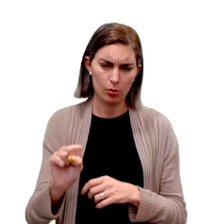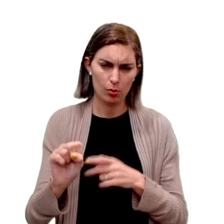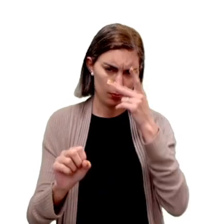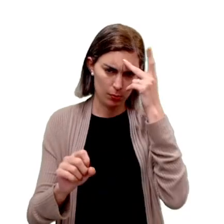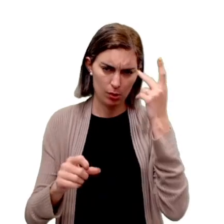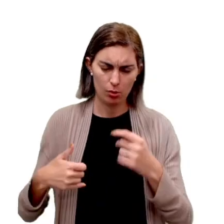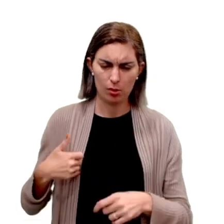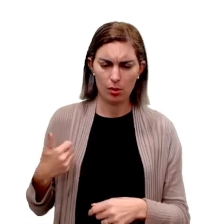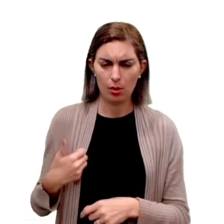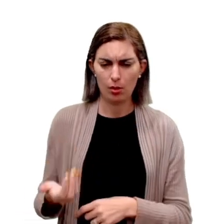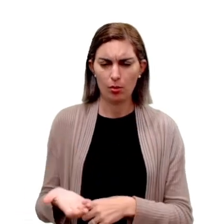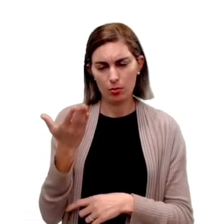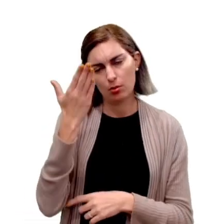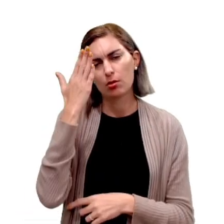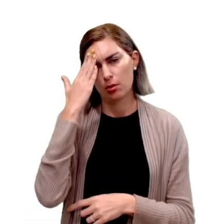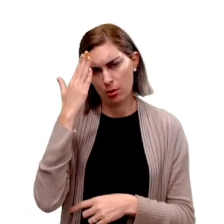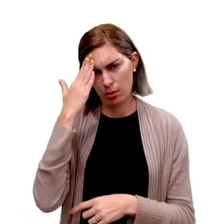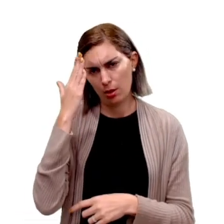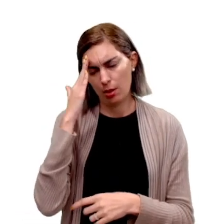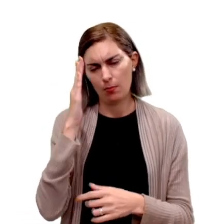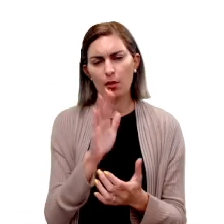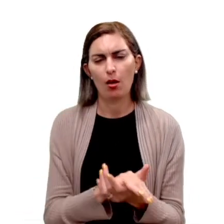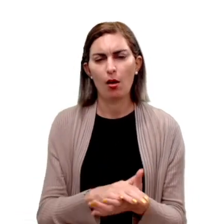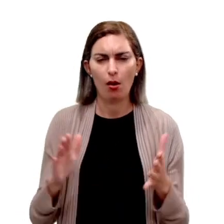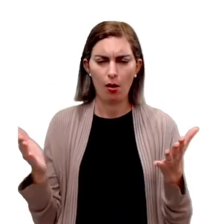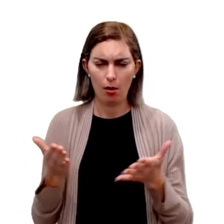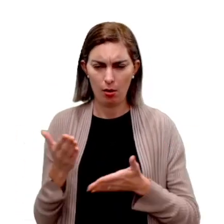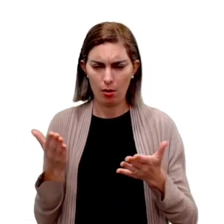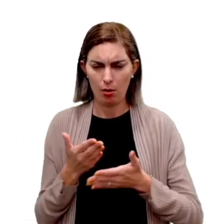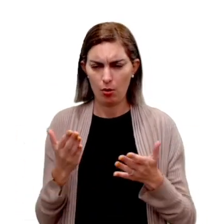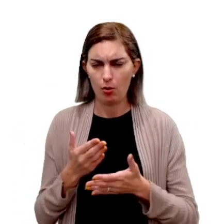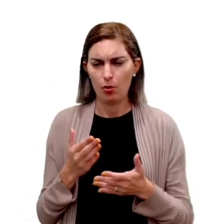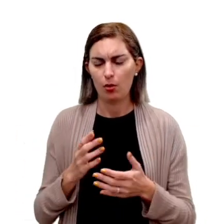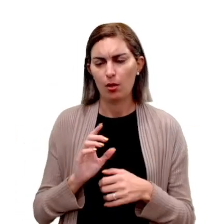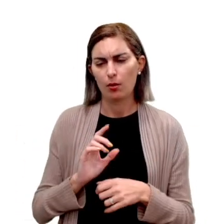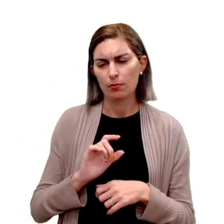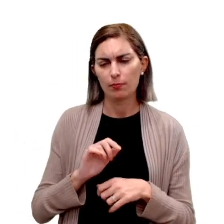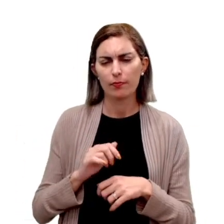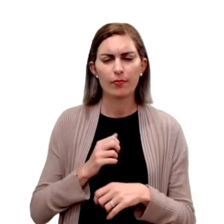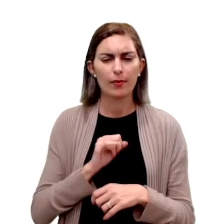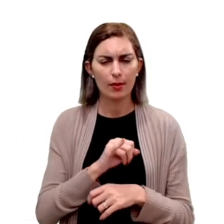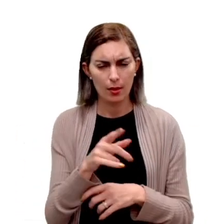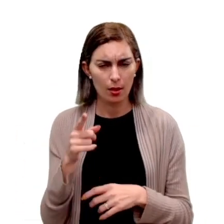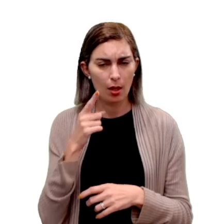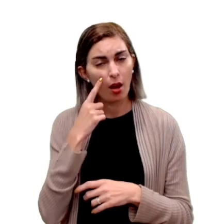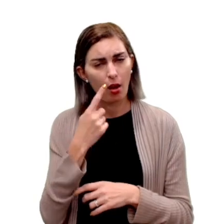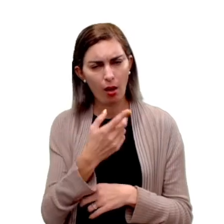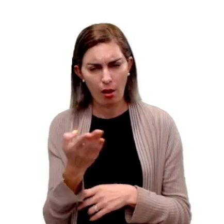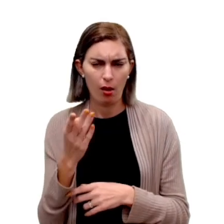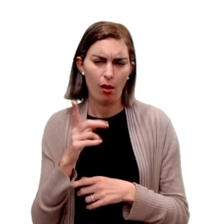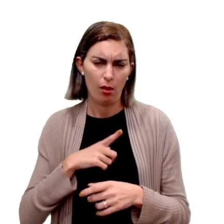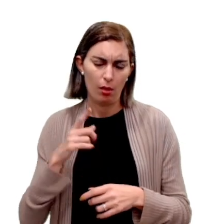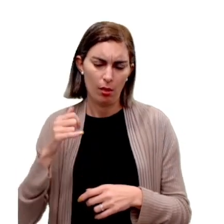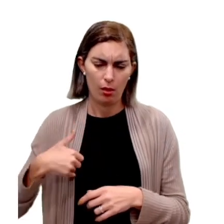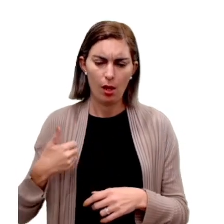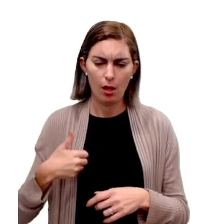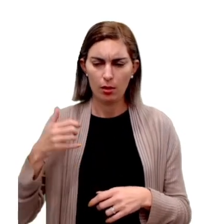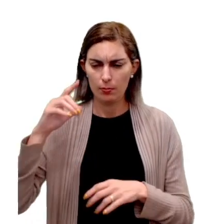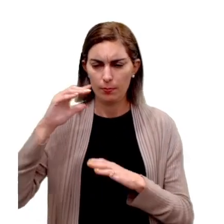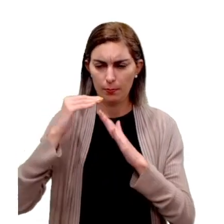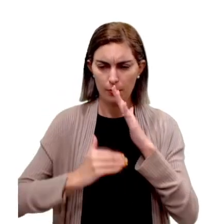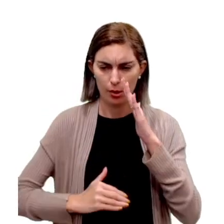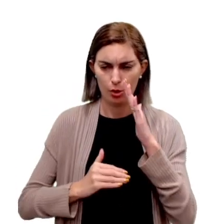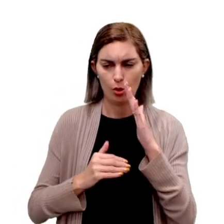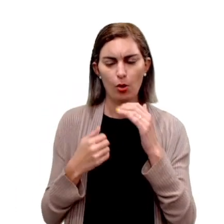idade. Até então nós já sabíamos isso. Agora, caso contrário, ela é menor de idade. Então eu